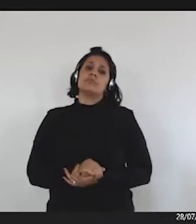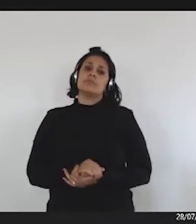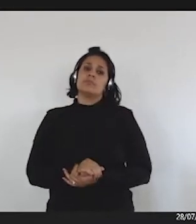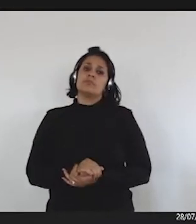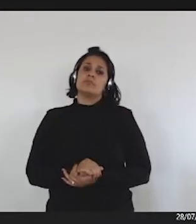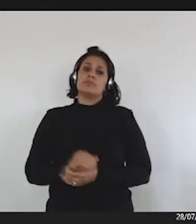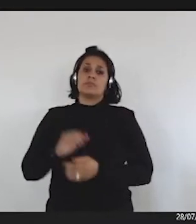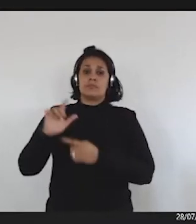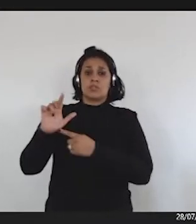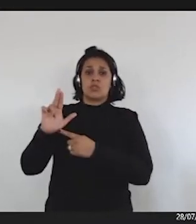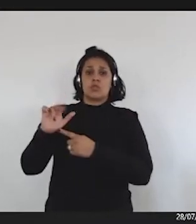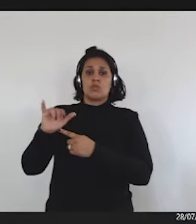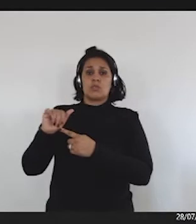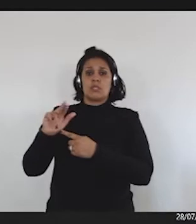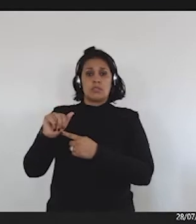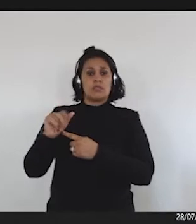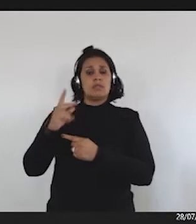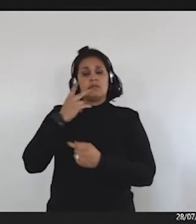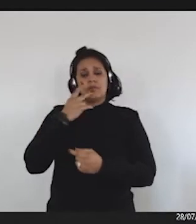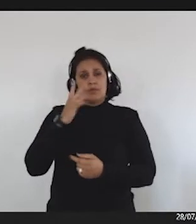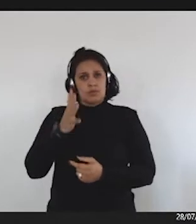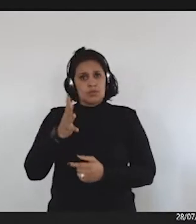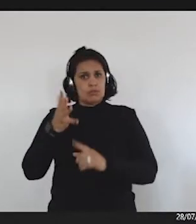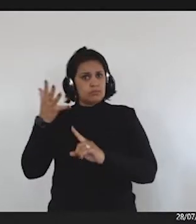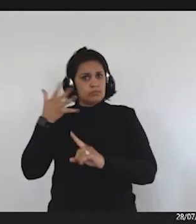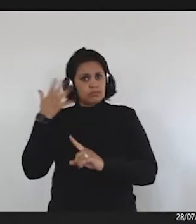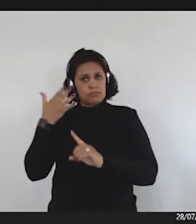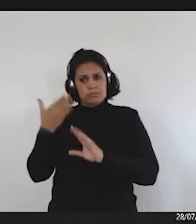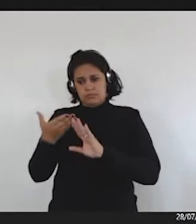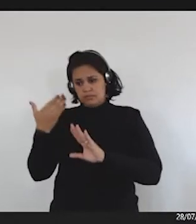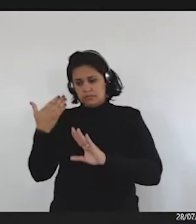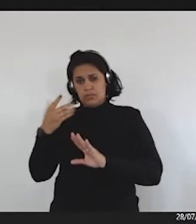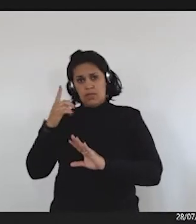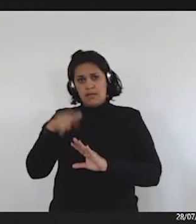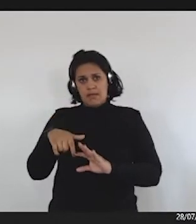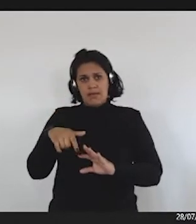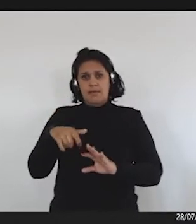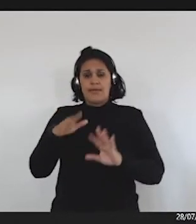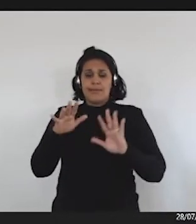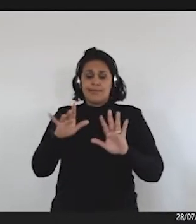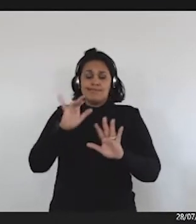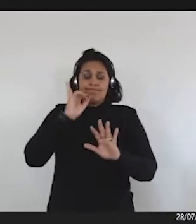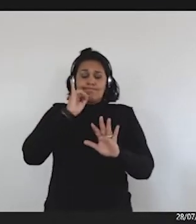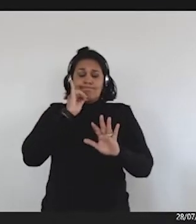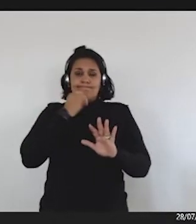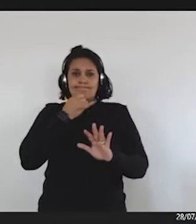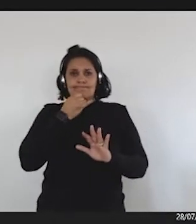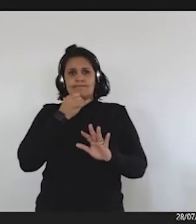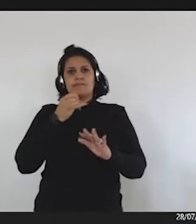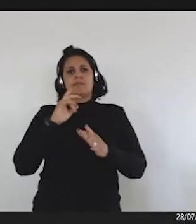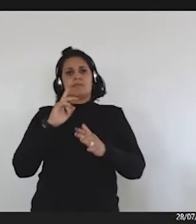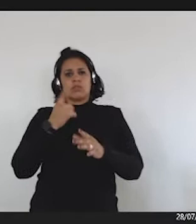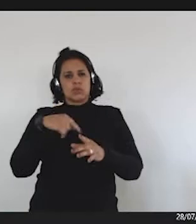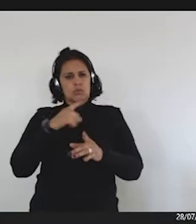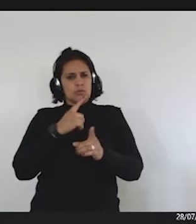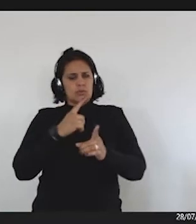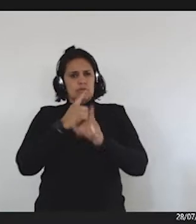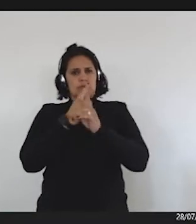doutora Luciana, mencionou, é muito comum, infelizmente,